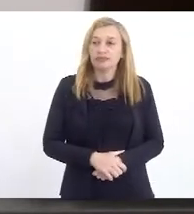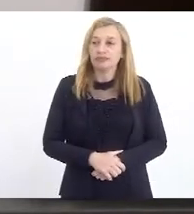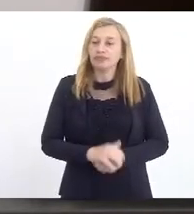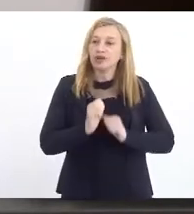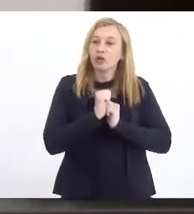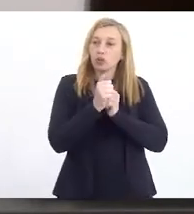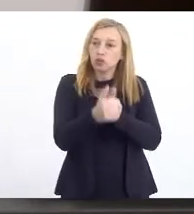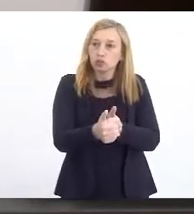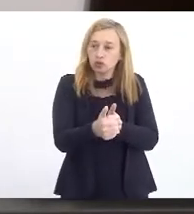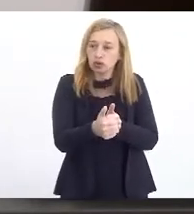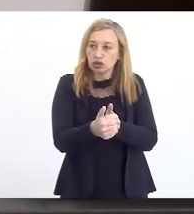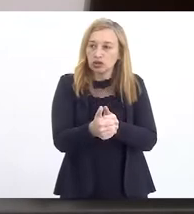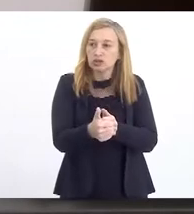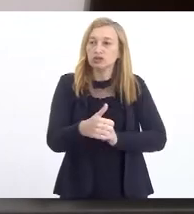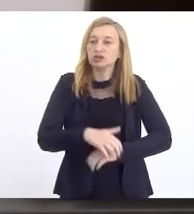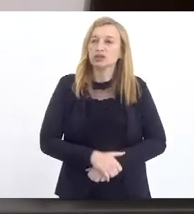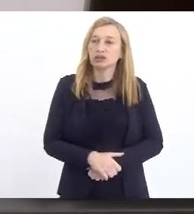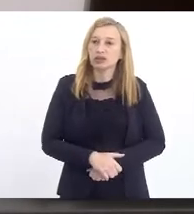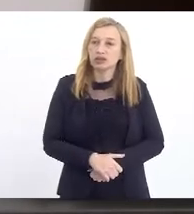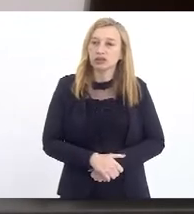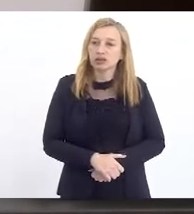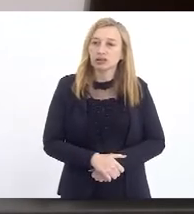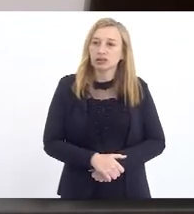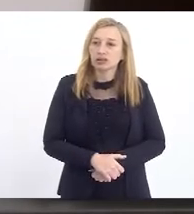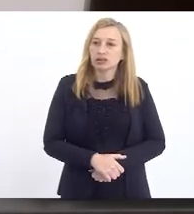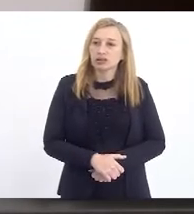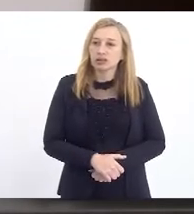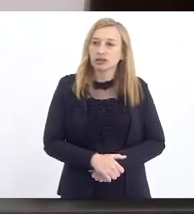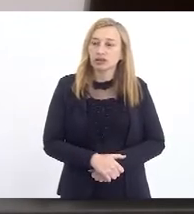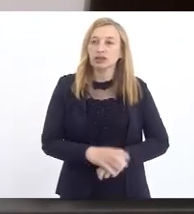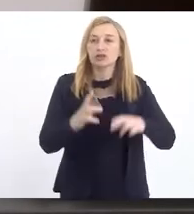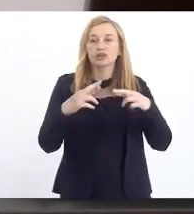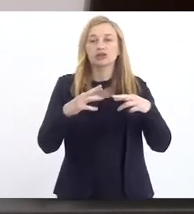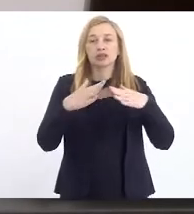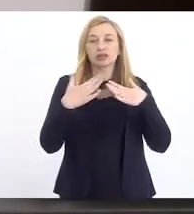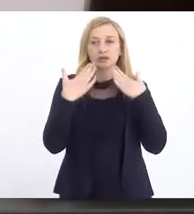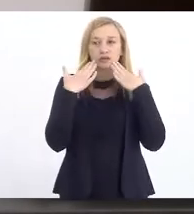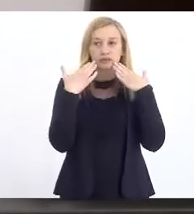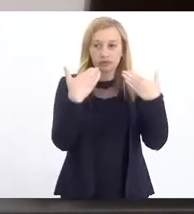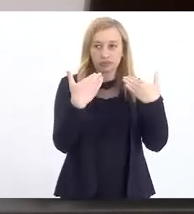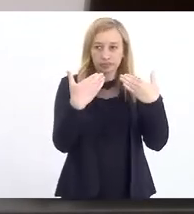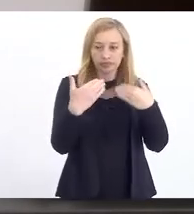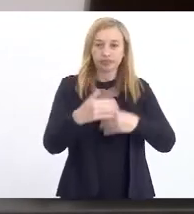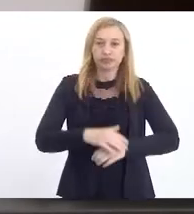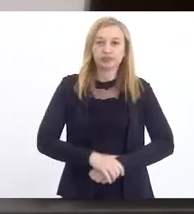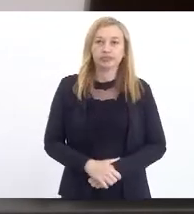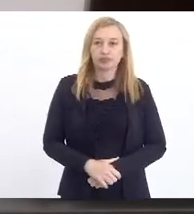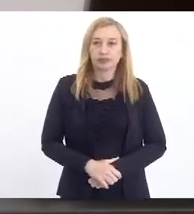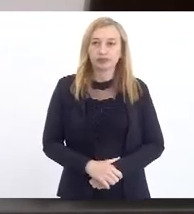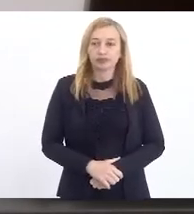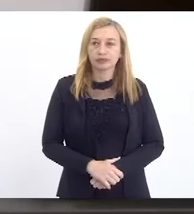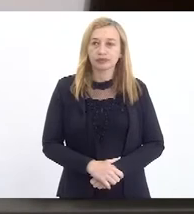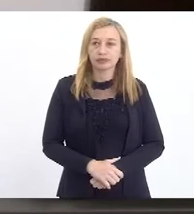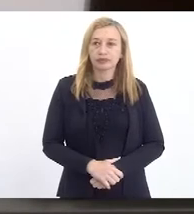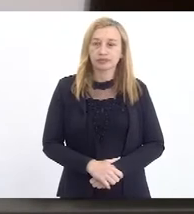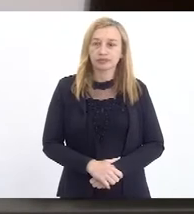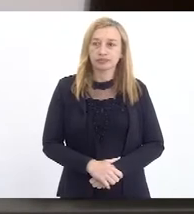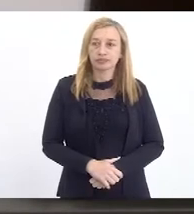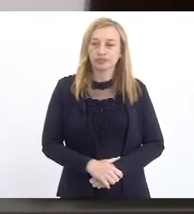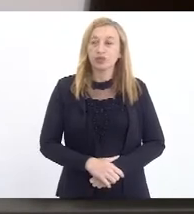conduzir a nossa audiência pública. O